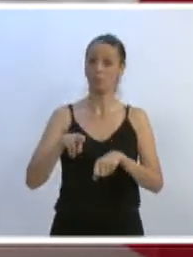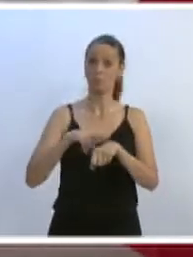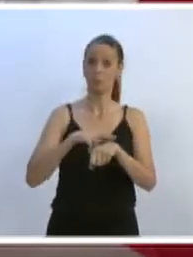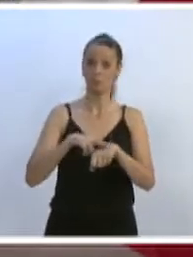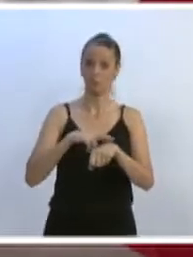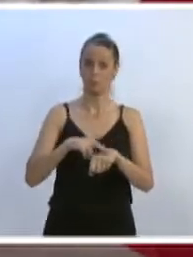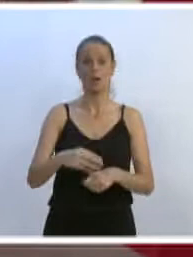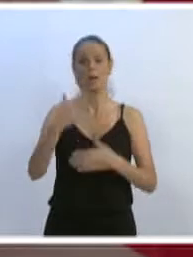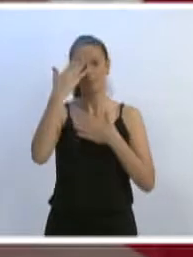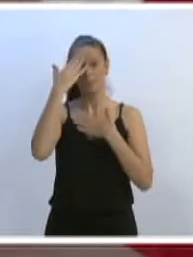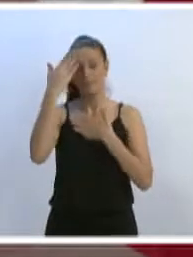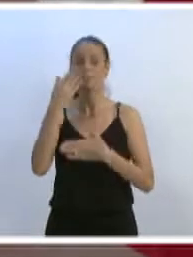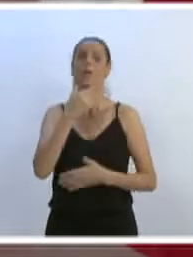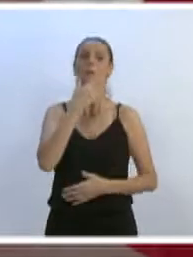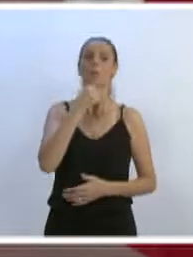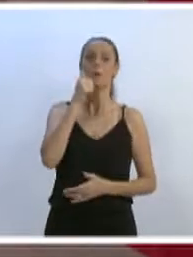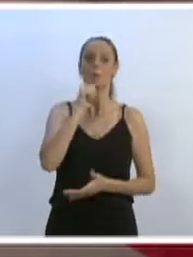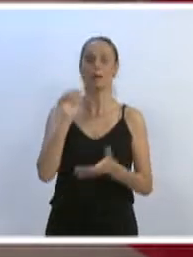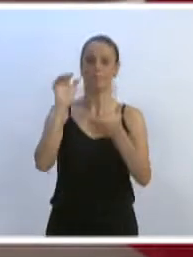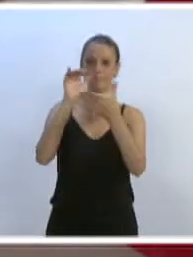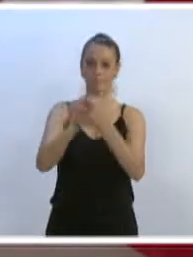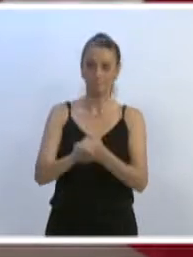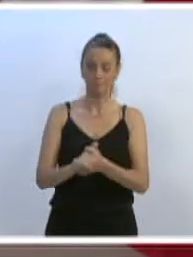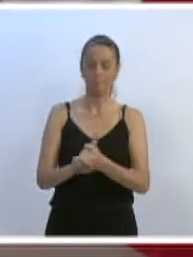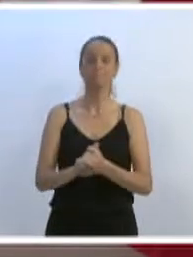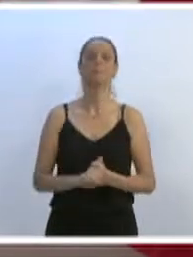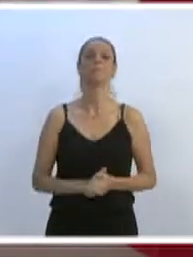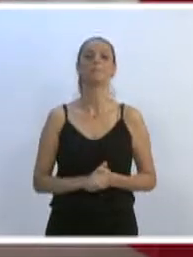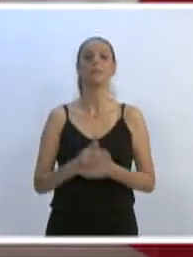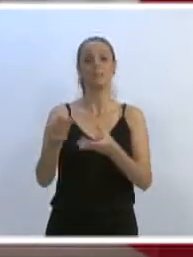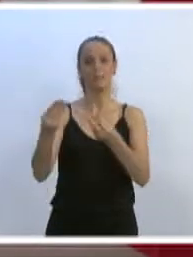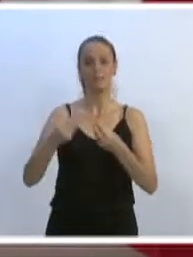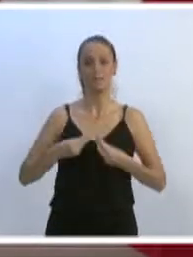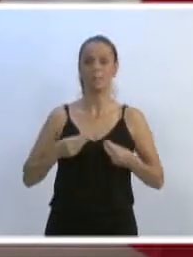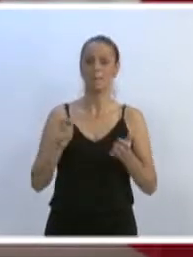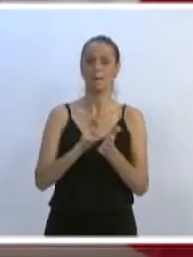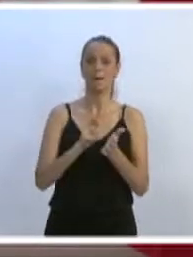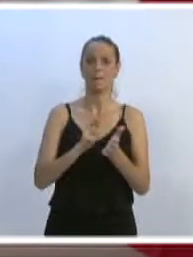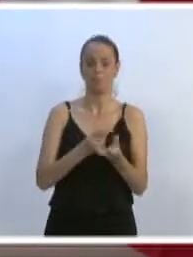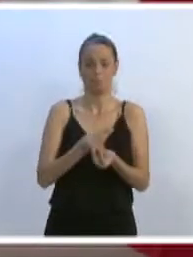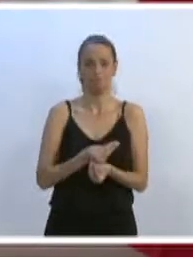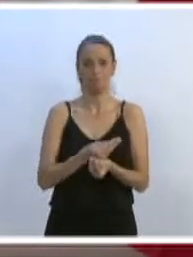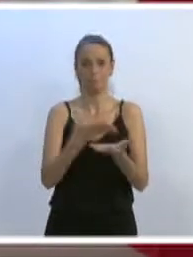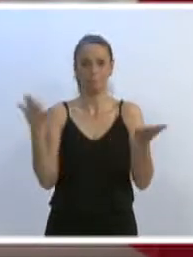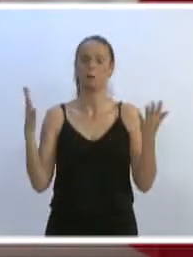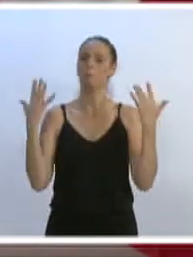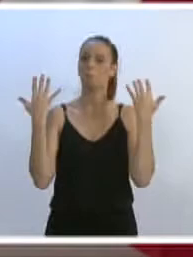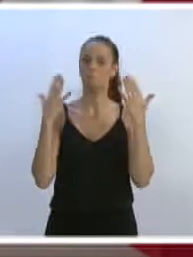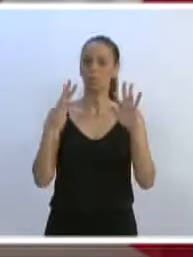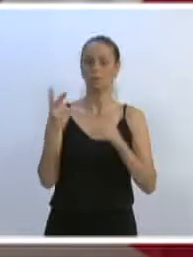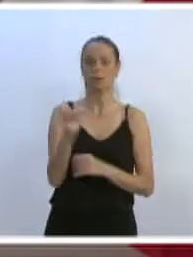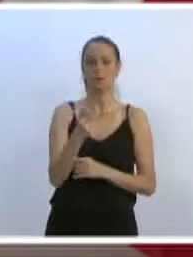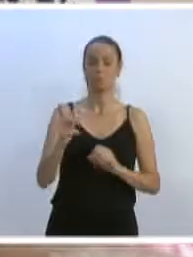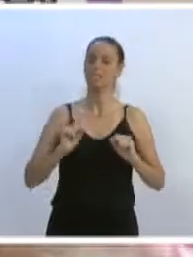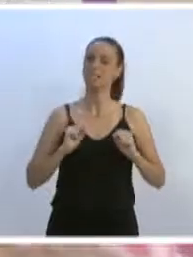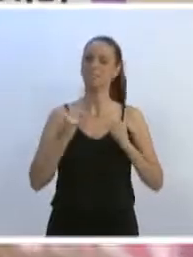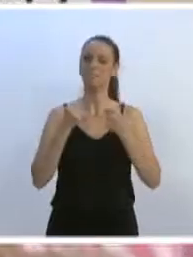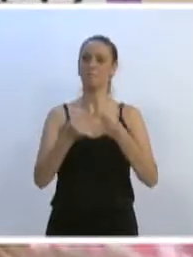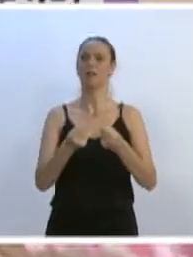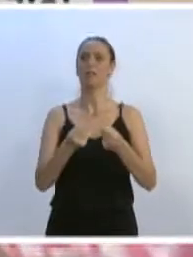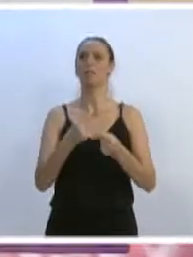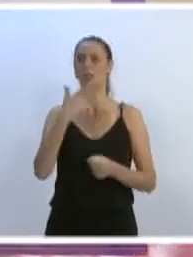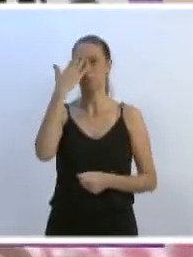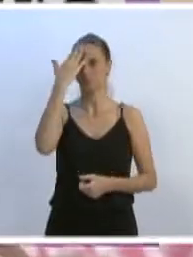esposa estiveram aqui deixando se o macho rocha epilepsia parabéns para eles pelo empenho dele sim e com